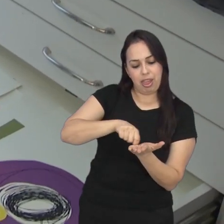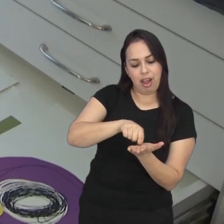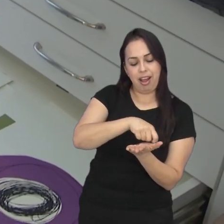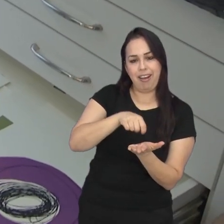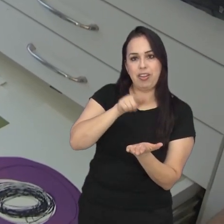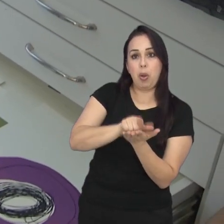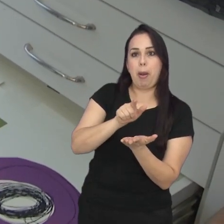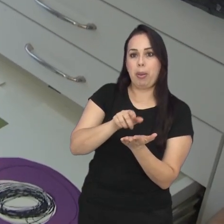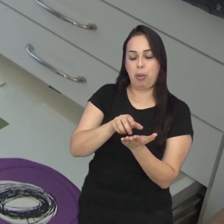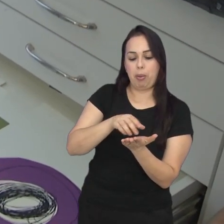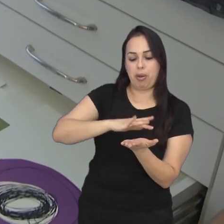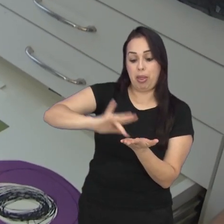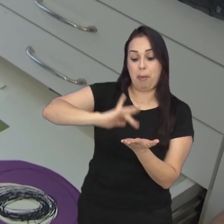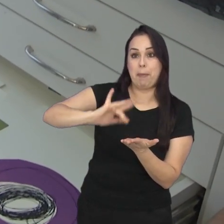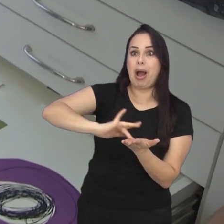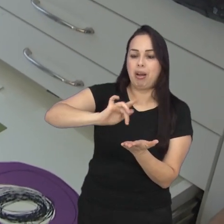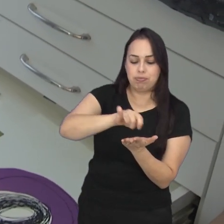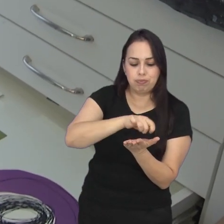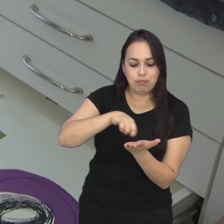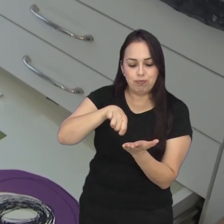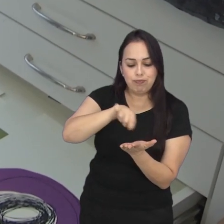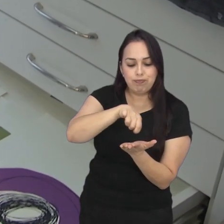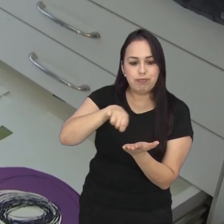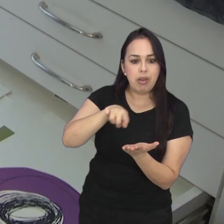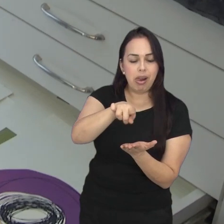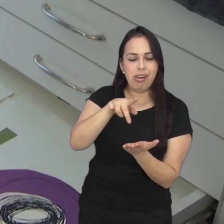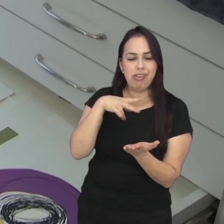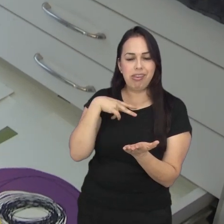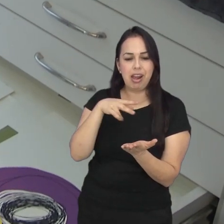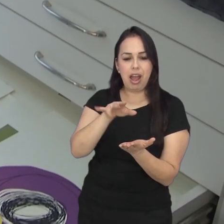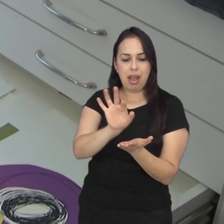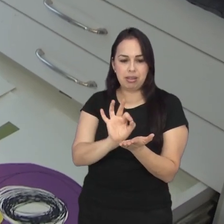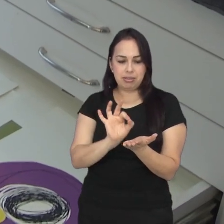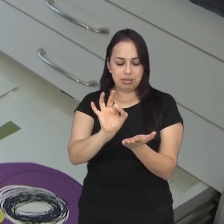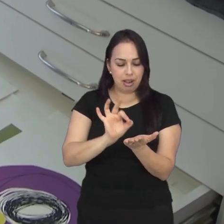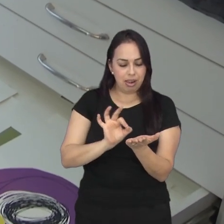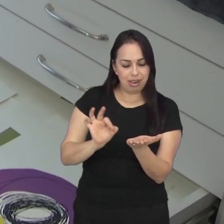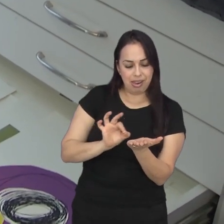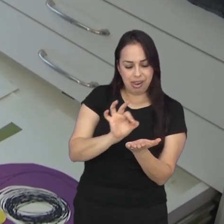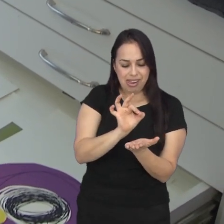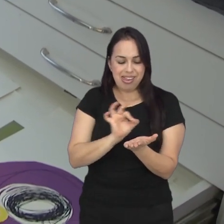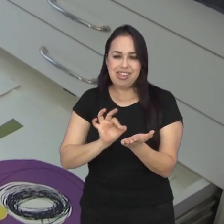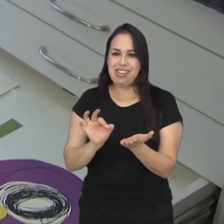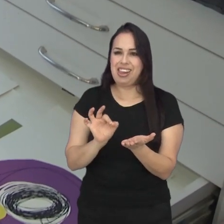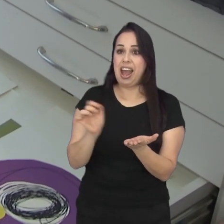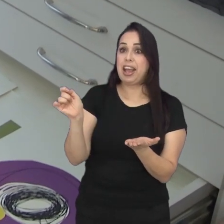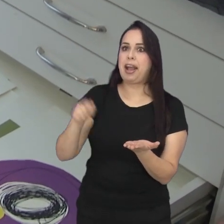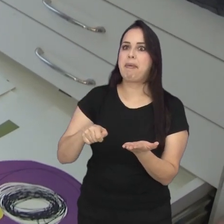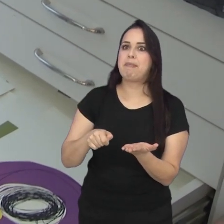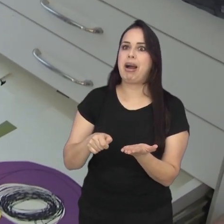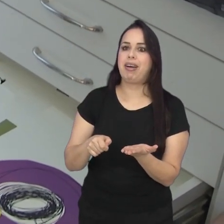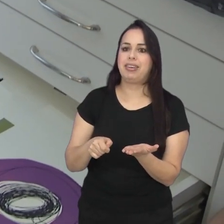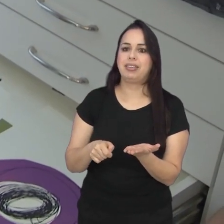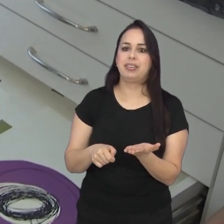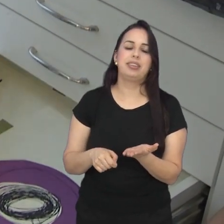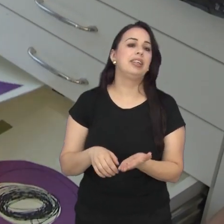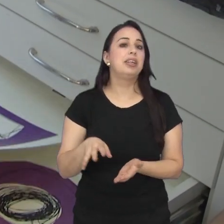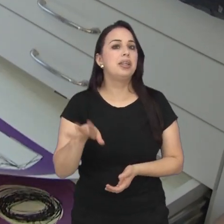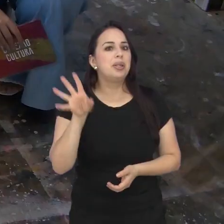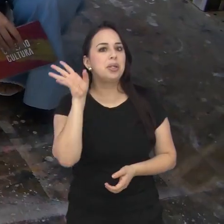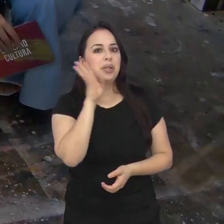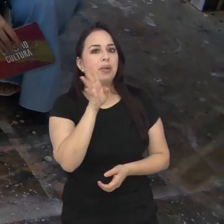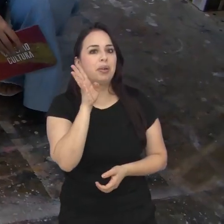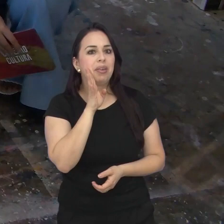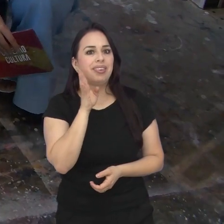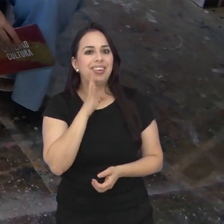ser digital, eu consegui mudar as cores. Esse é o encanto do digital, né? Que dá essa possibilidade de trabalho. Que